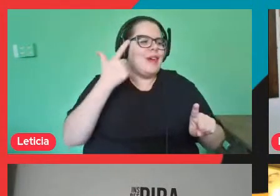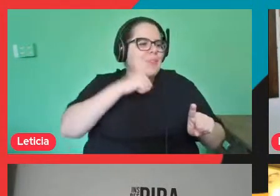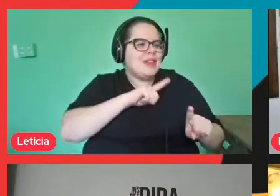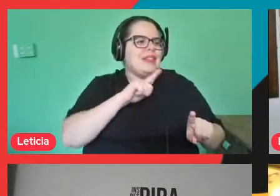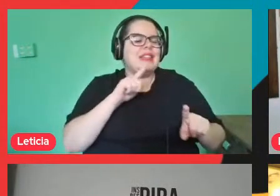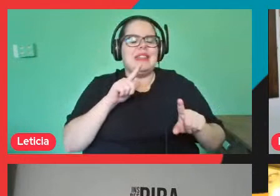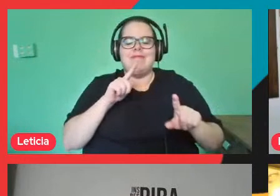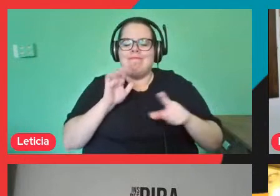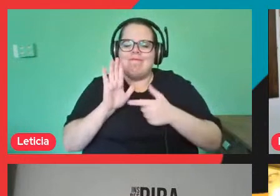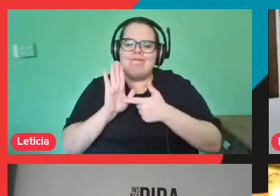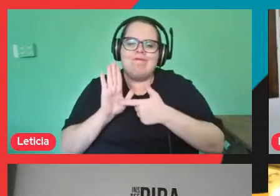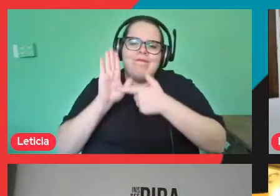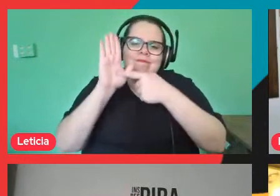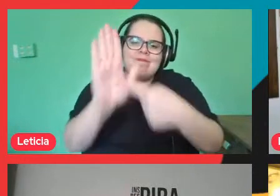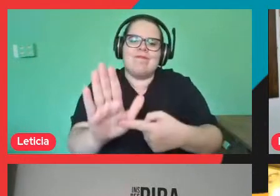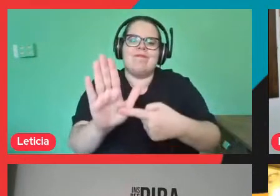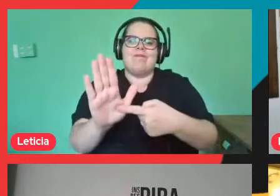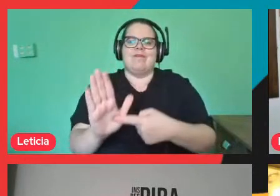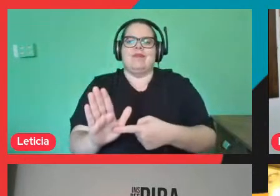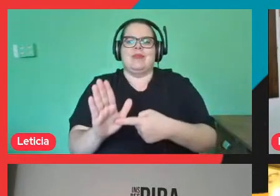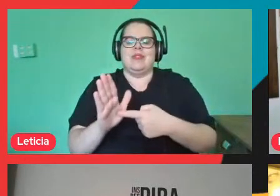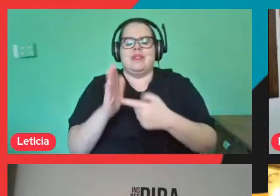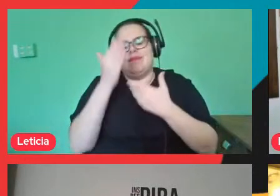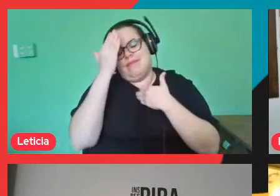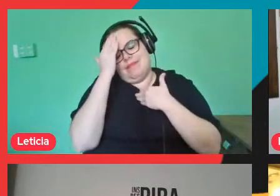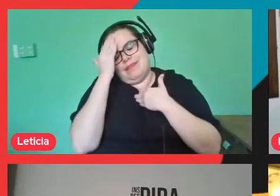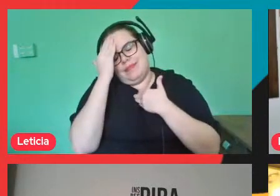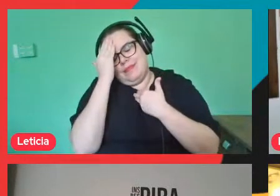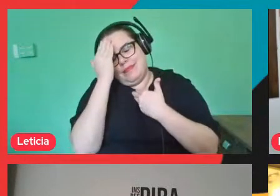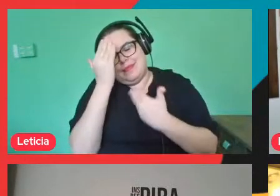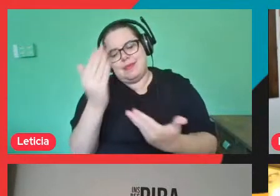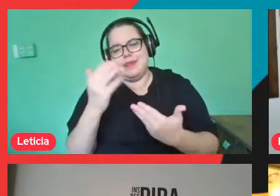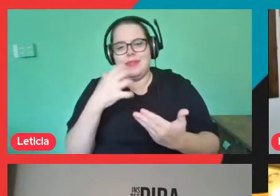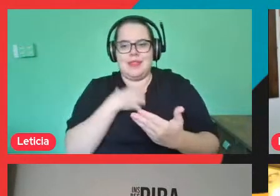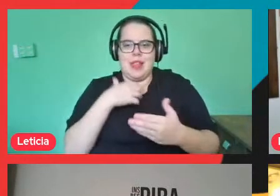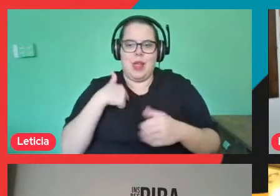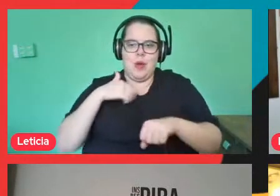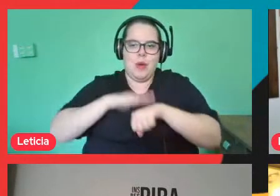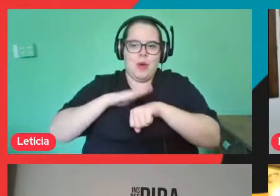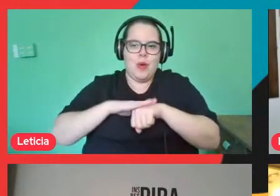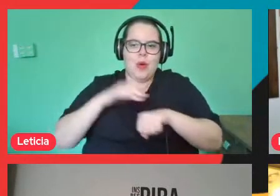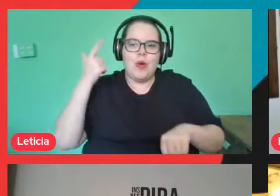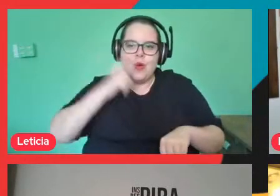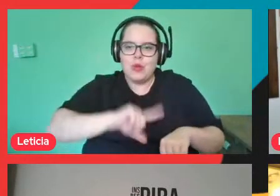facilitar é uma gratidão imensa eu poder fazer isso.